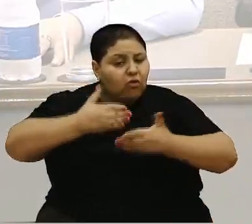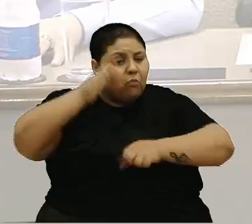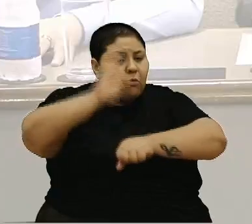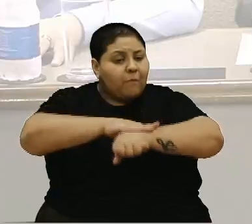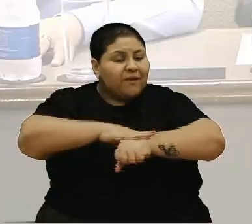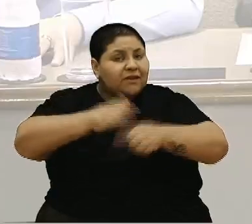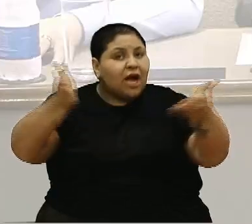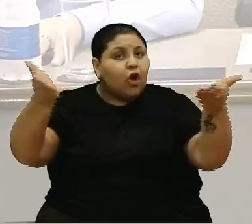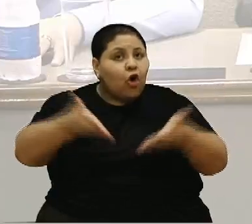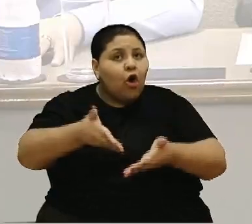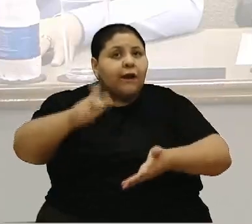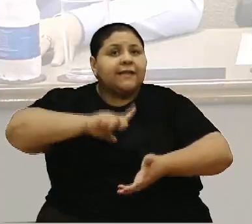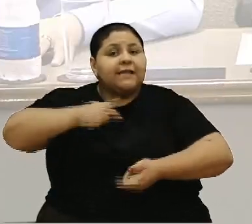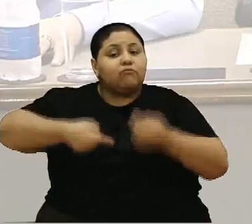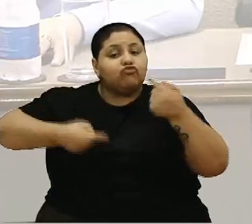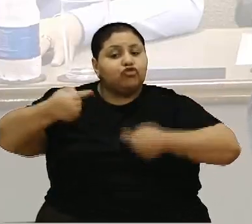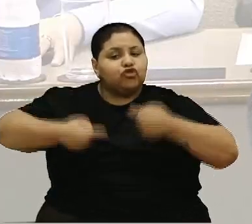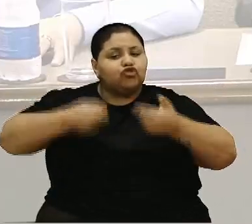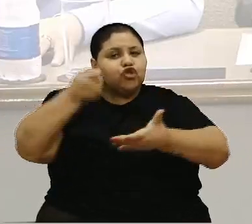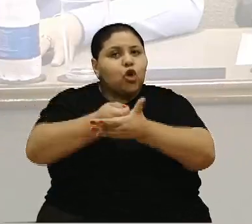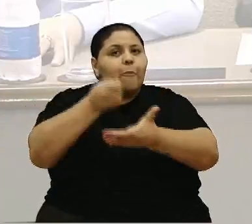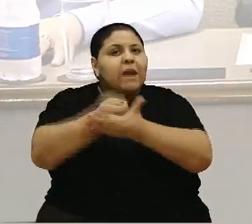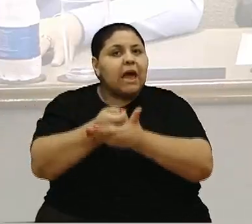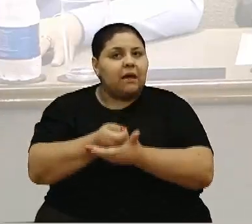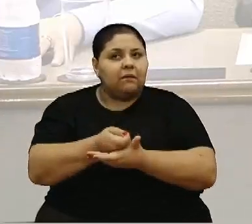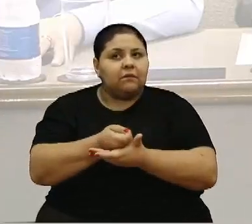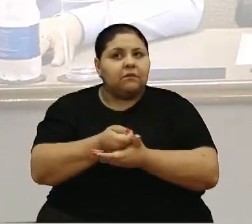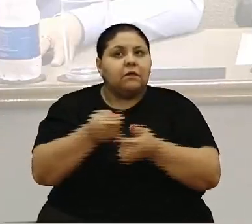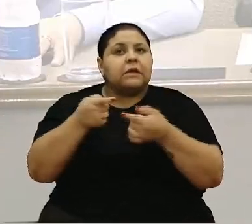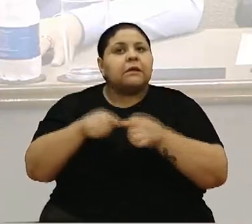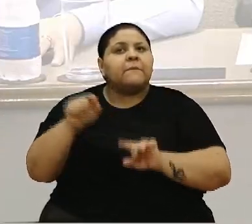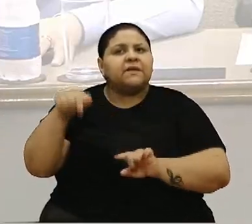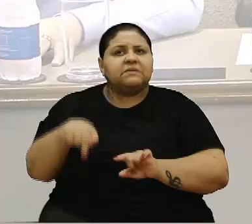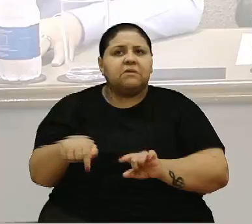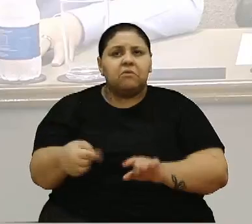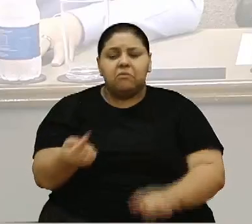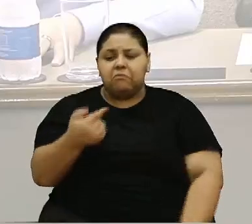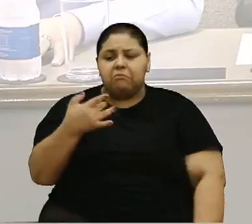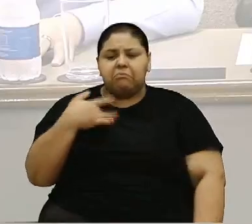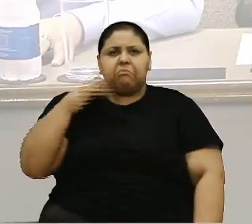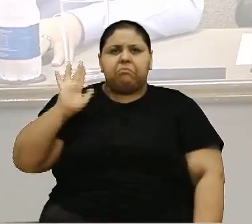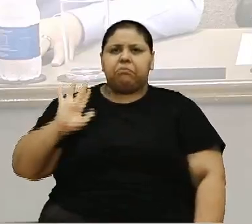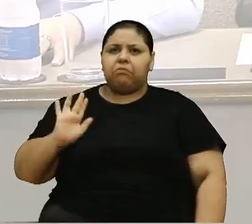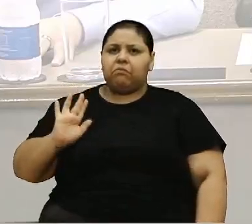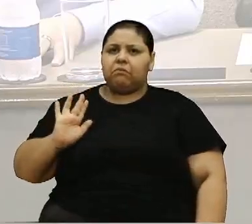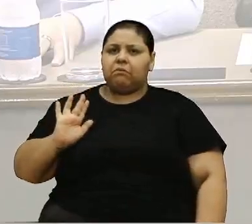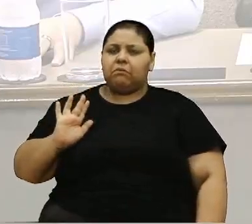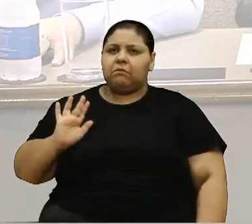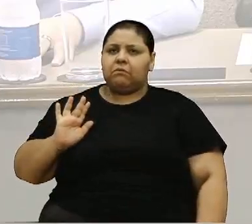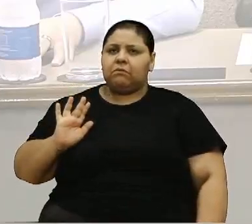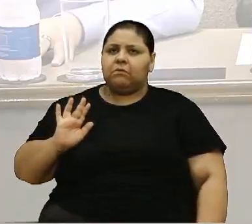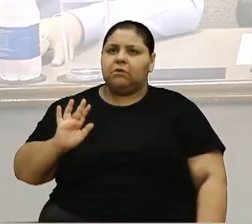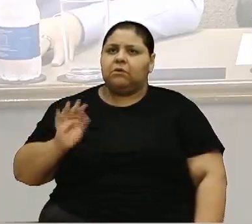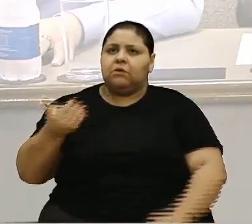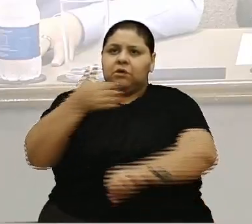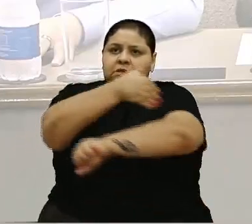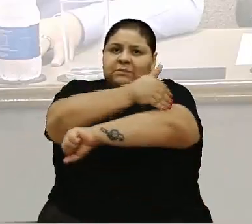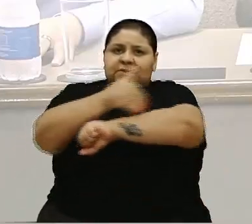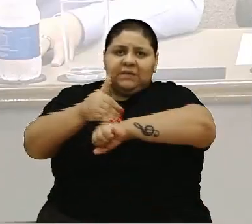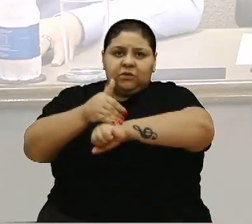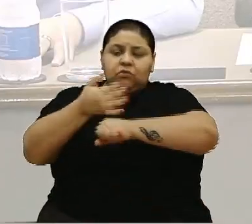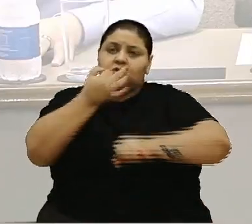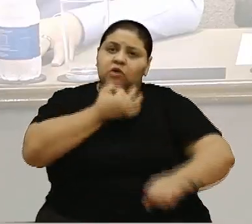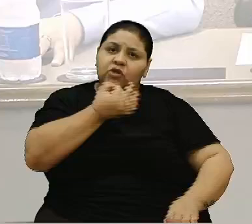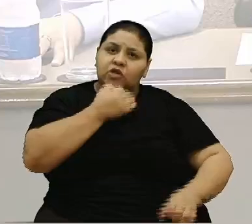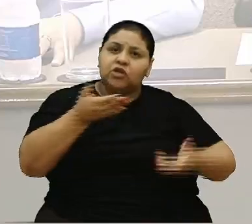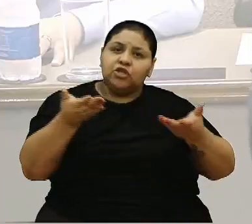esse. Nós temos que discutir e cobrar. Mas eu estou impressionado que nas rótulas da cidade de Caxias